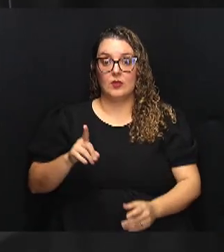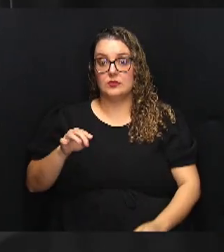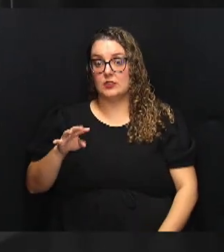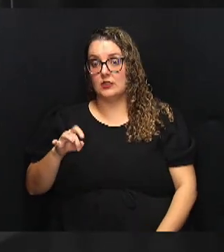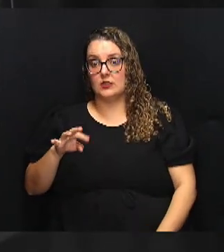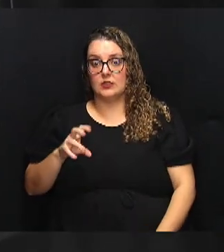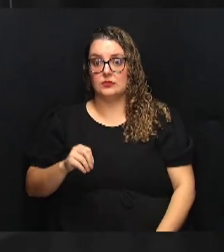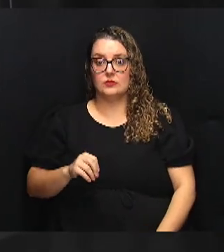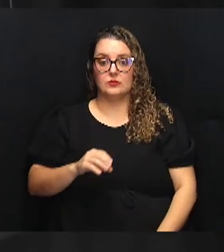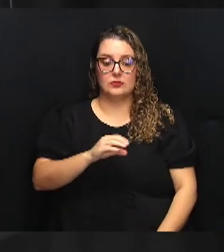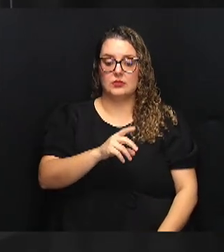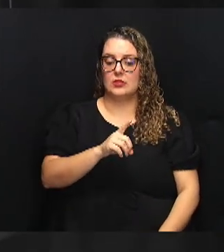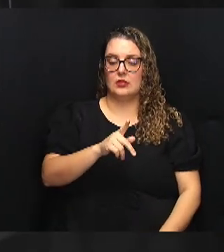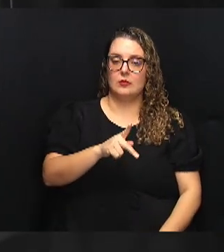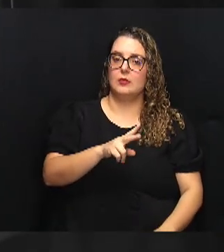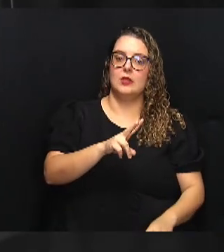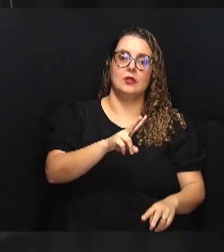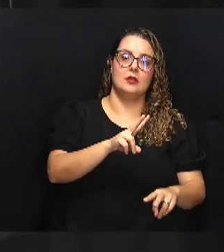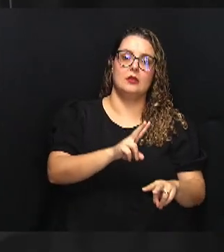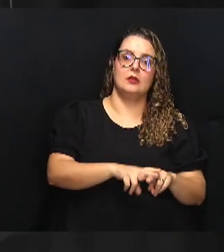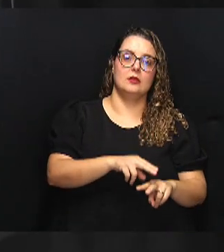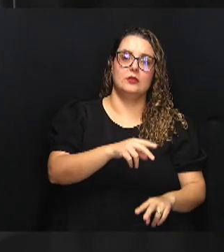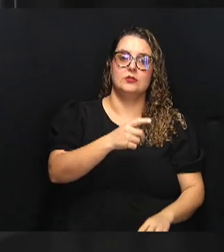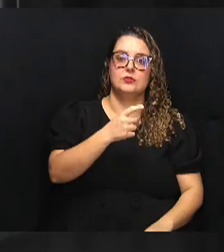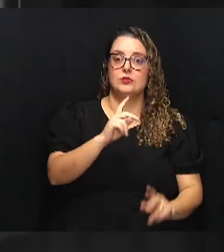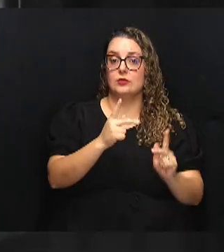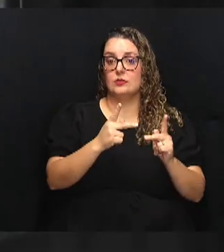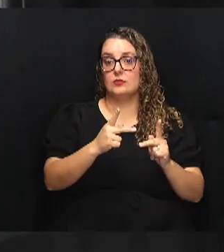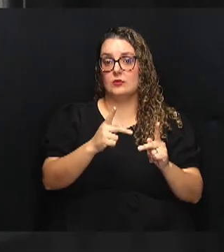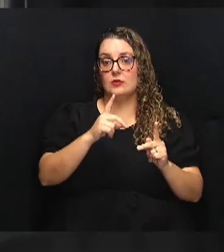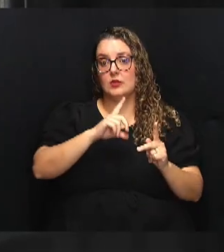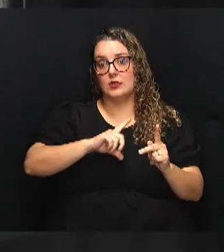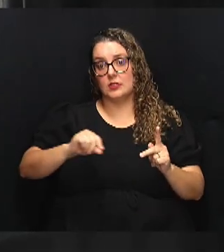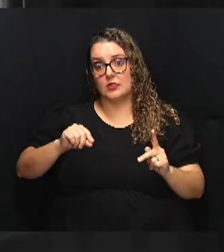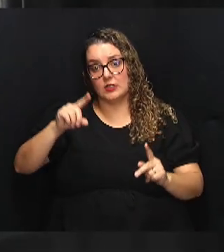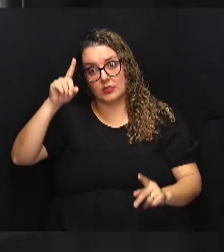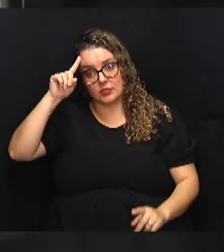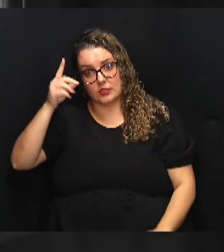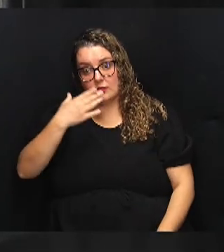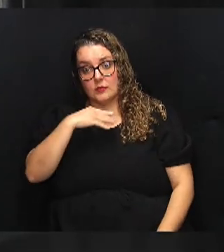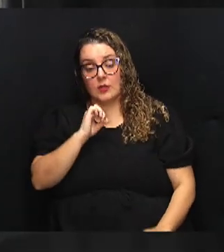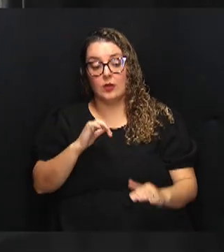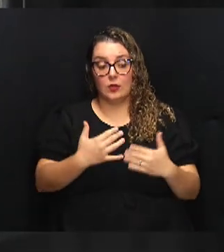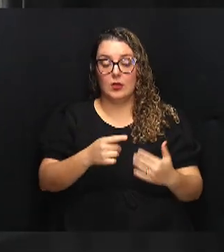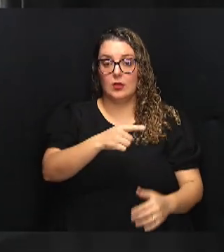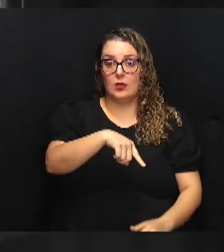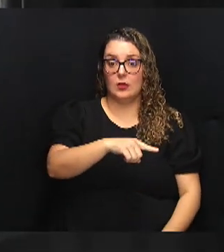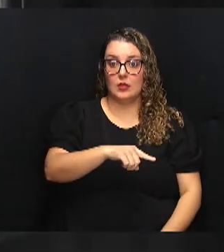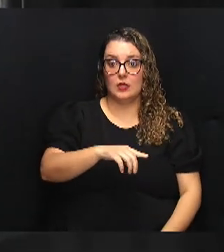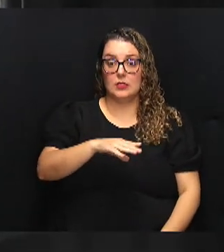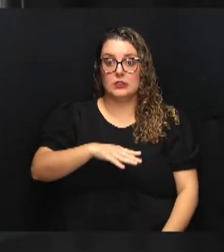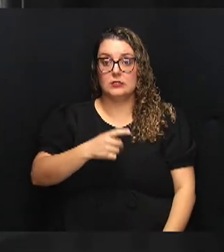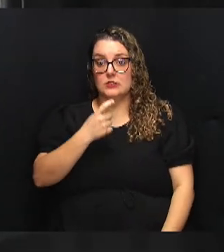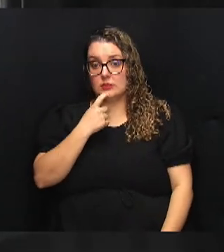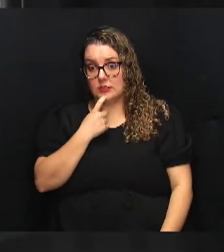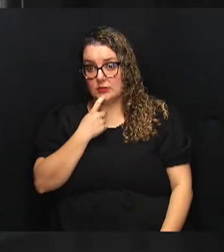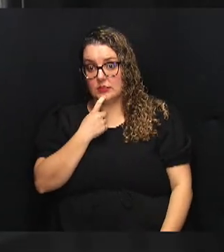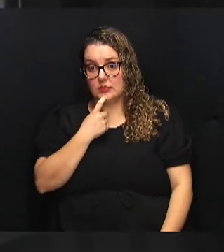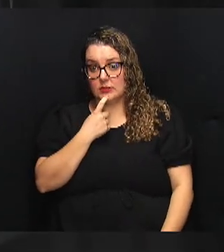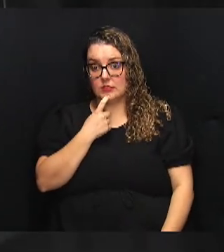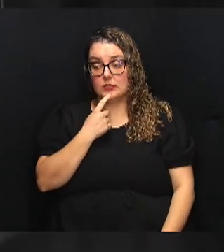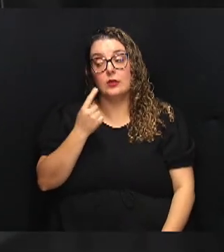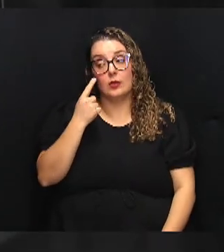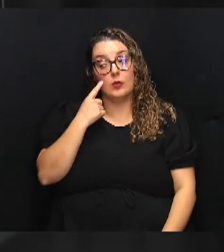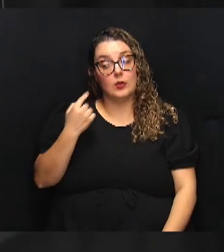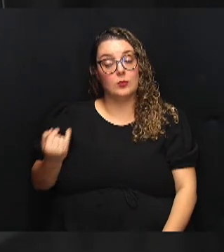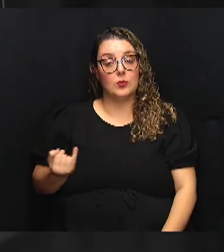Hortolândia vão sair para o Dia dos Pais. Quais desses detentos eles são da cidade de Campinas? Né? Olha que